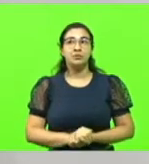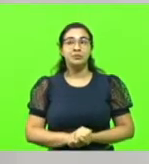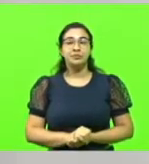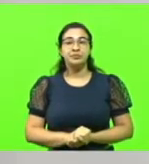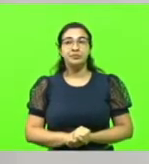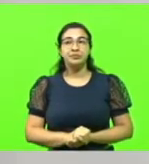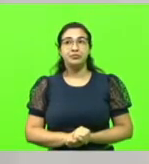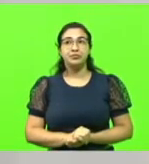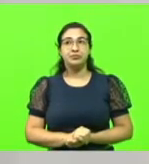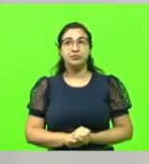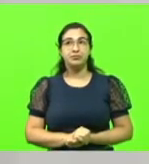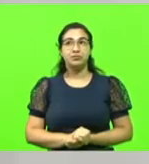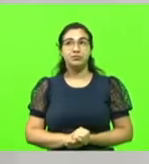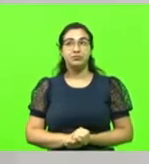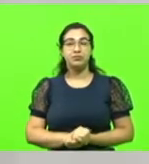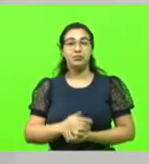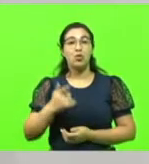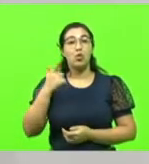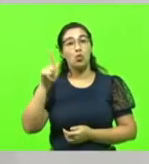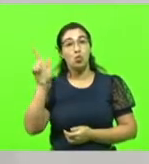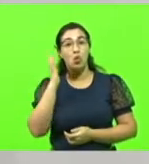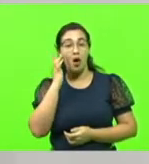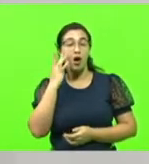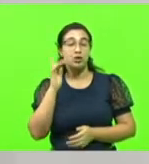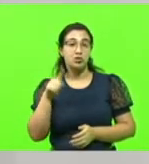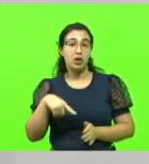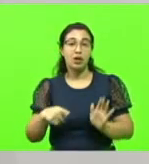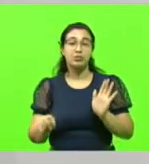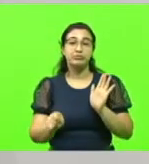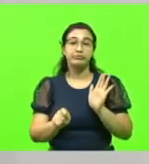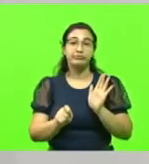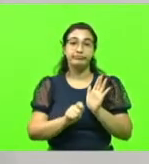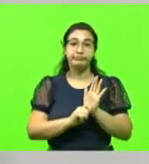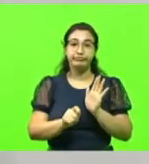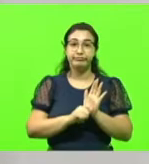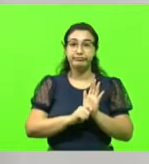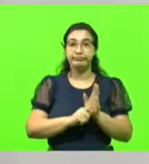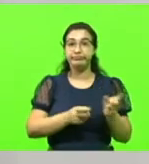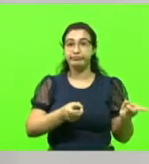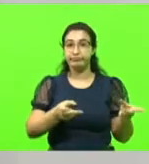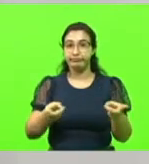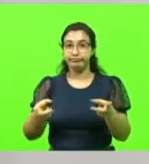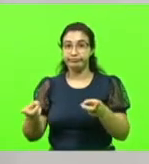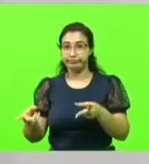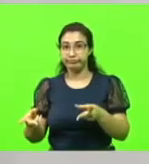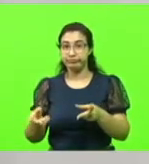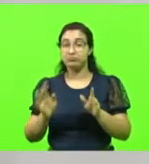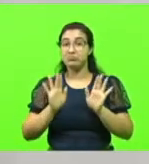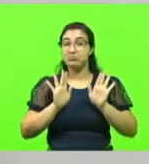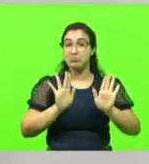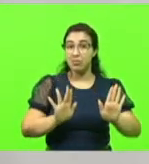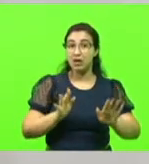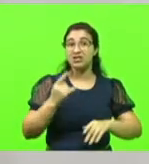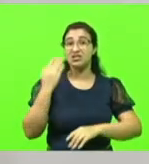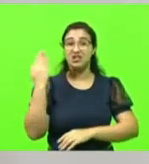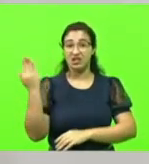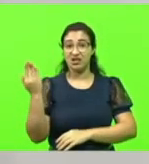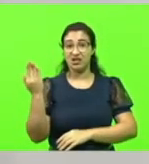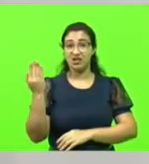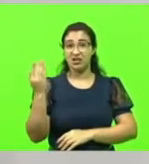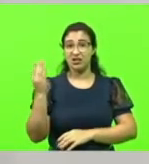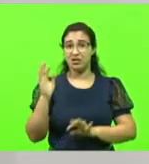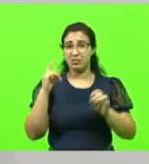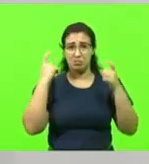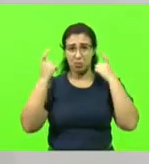um outro provavelmente traficante também, pelos próprios traficantes. Mas esse aqui, ninguém preocupou se ele